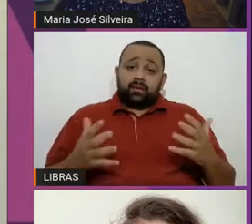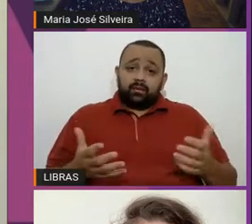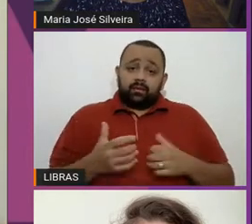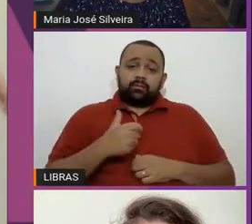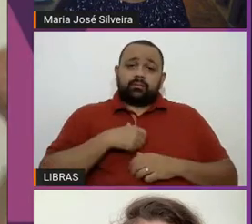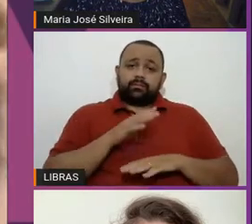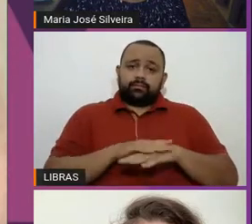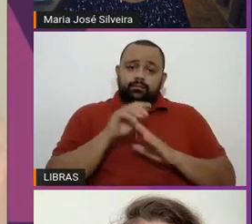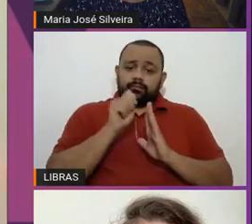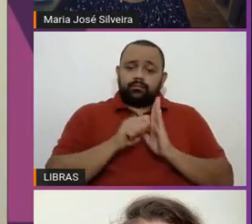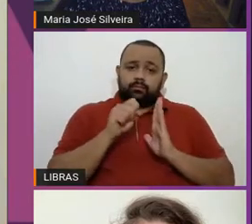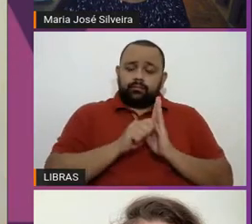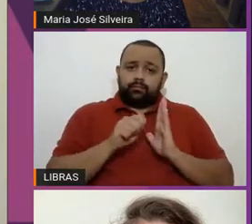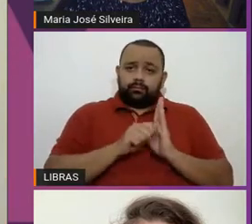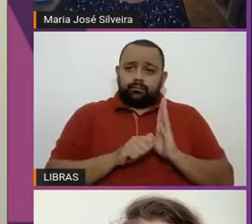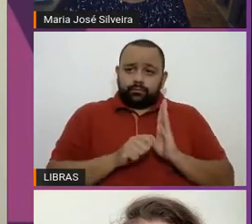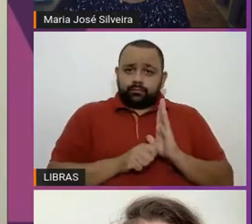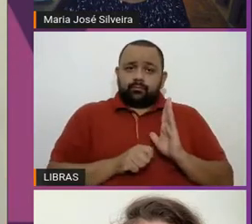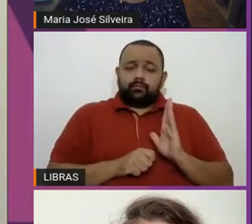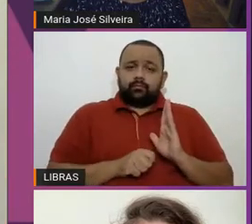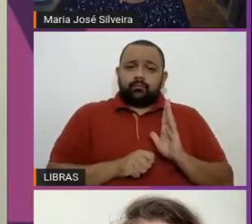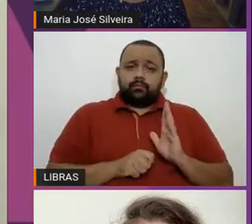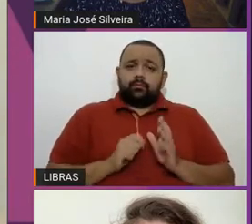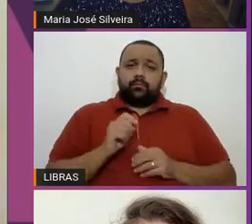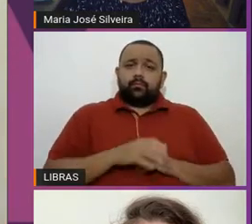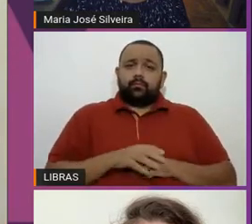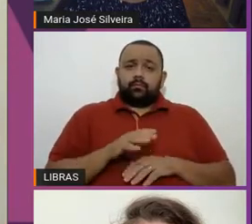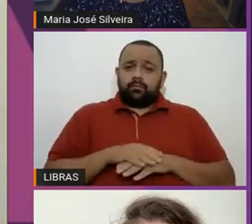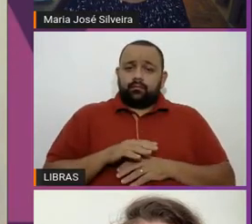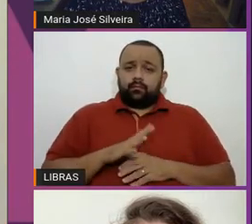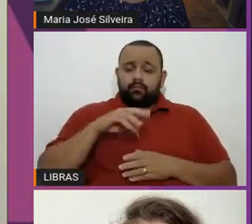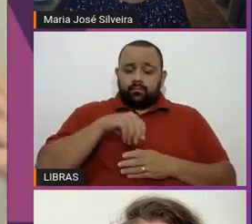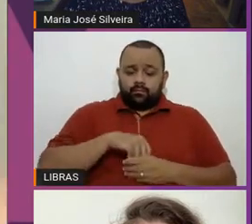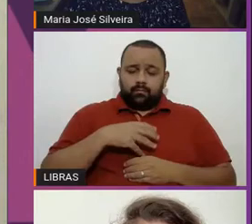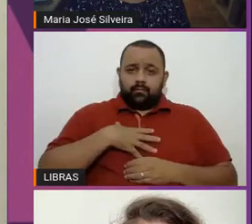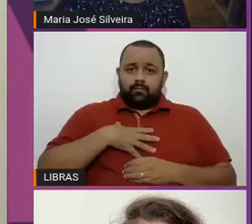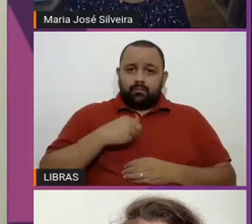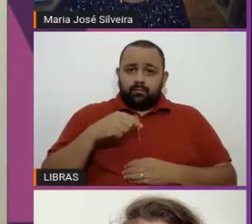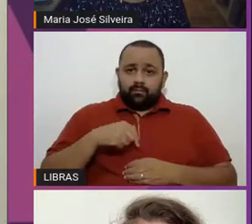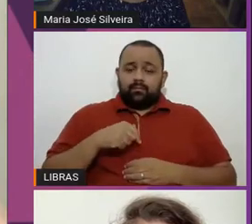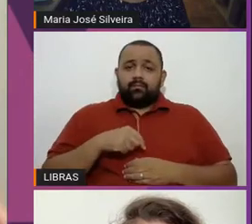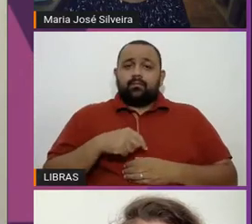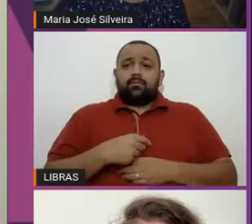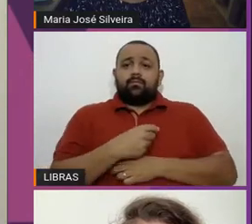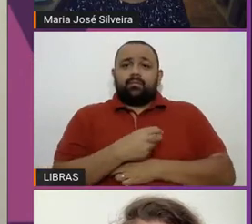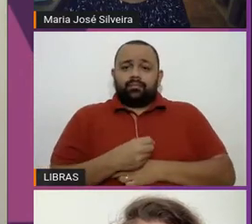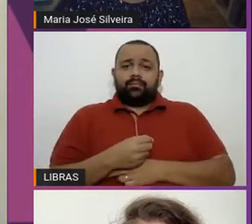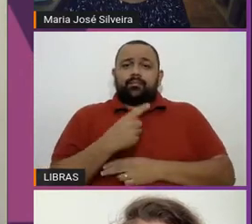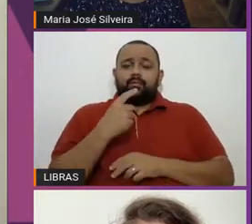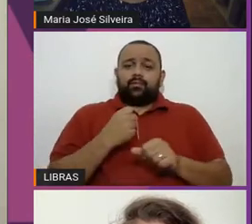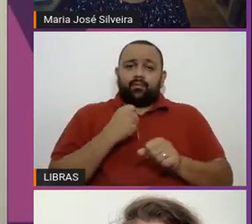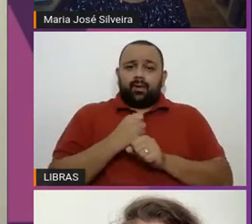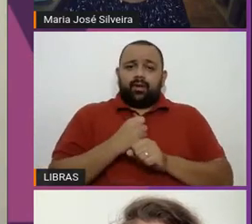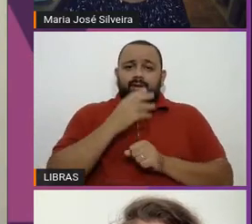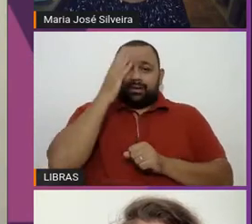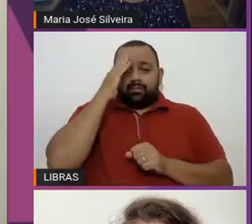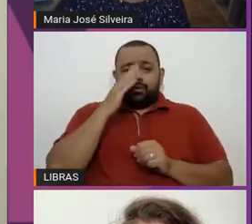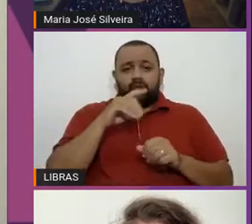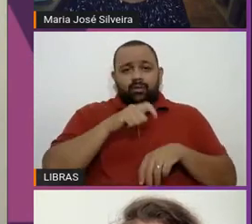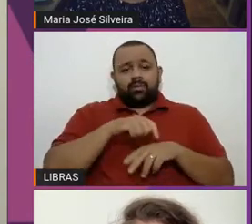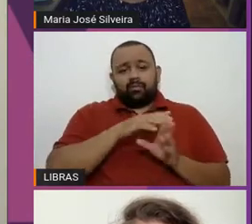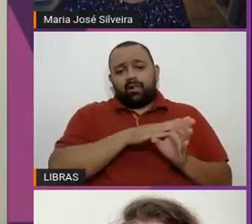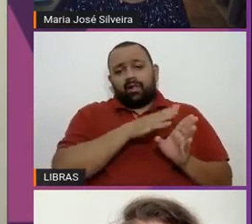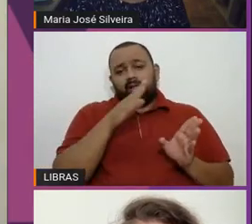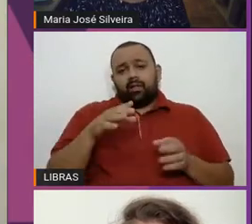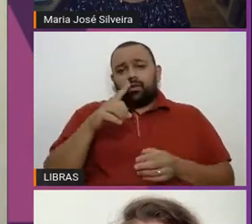eu escrevi esse livro com pós perto nome da minha filha dentro de mim com ela no meu peito para desmamar um ano então foi esse tempo